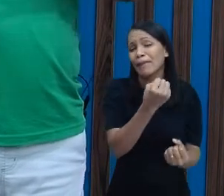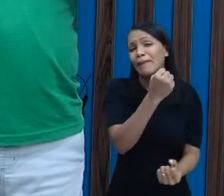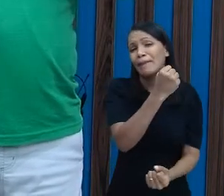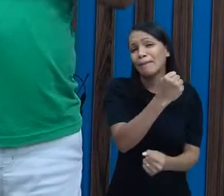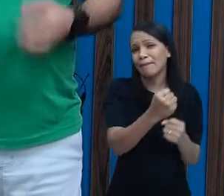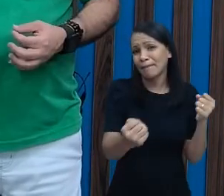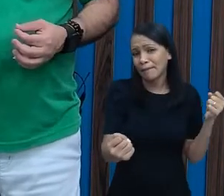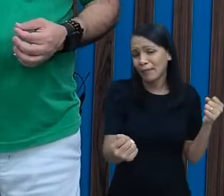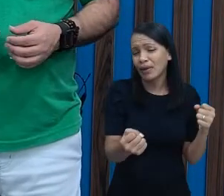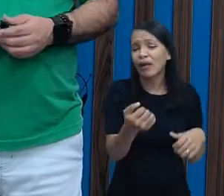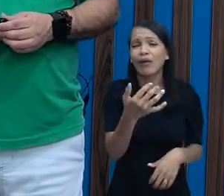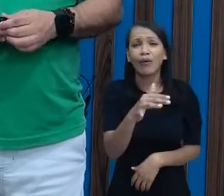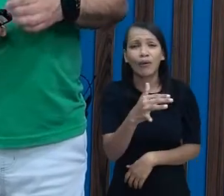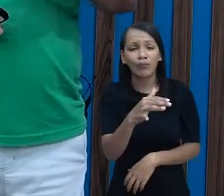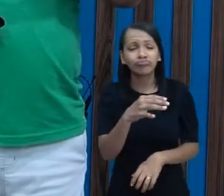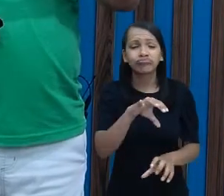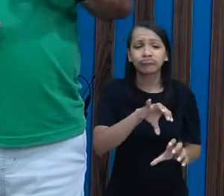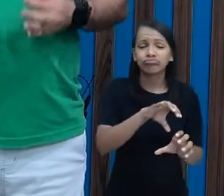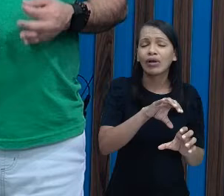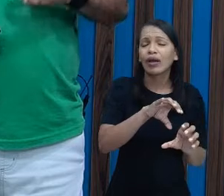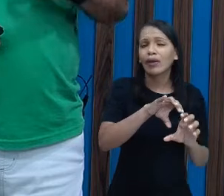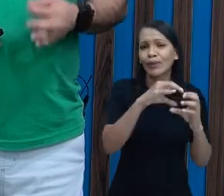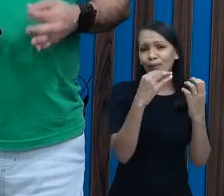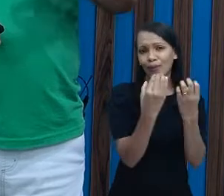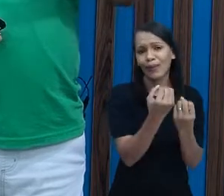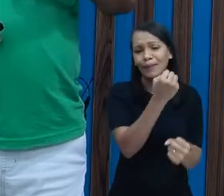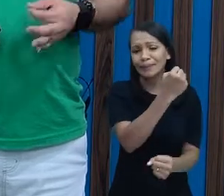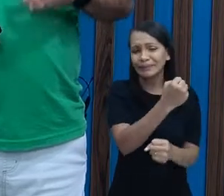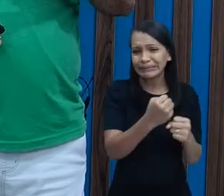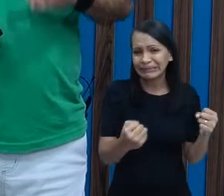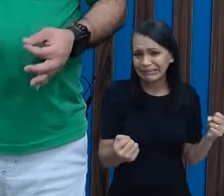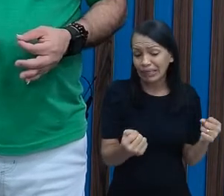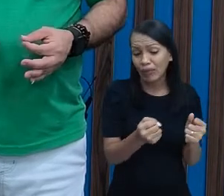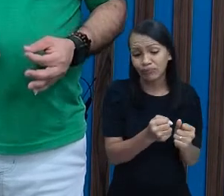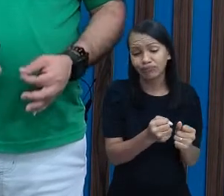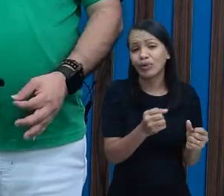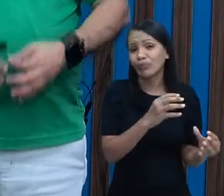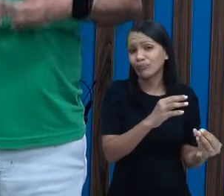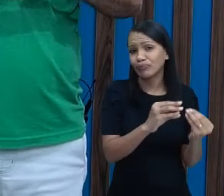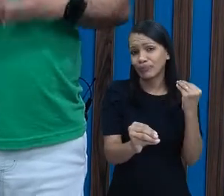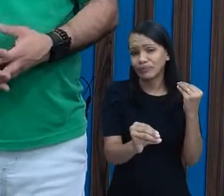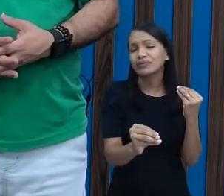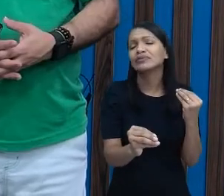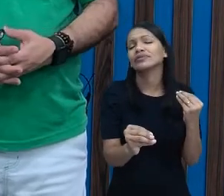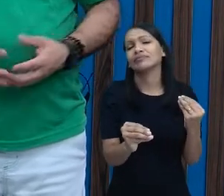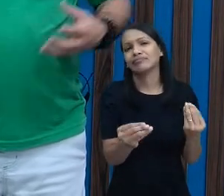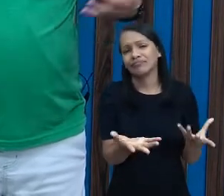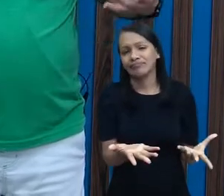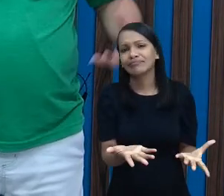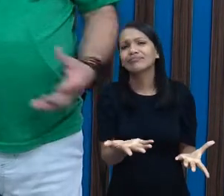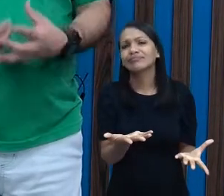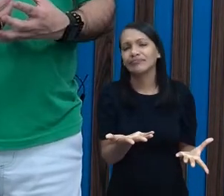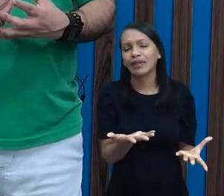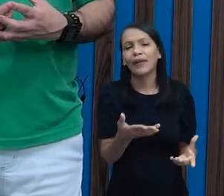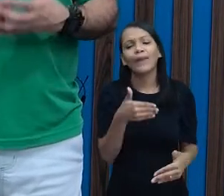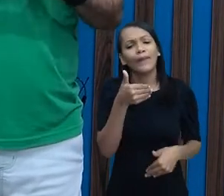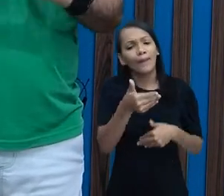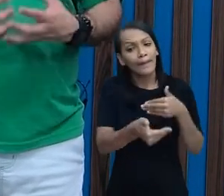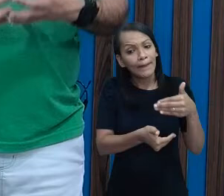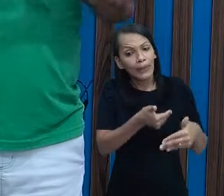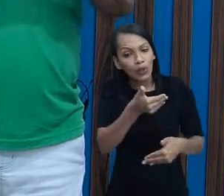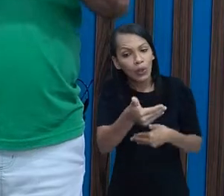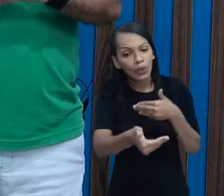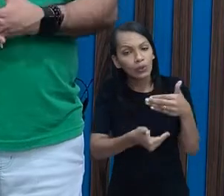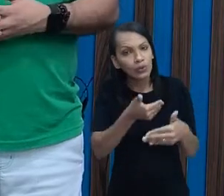Algumas dessas populações, elas chegaram a ser dizimadas, ou seja, exterminadas, né, nesse processo